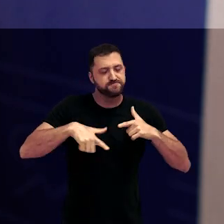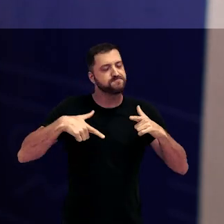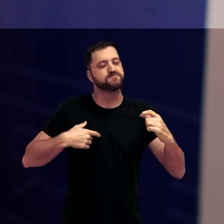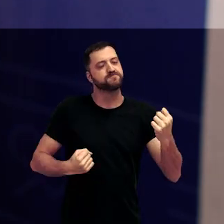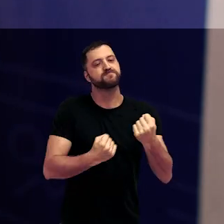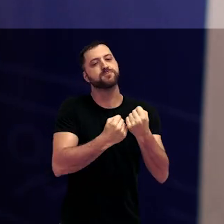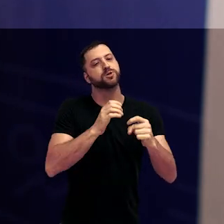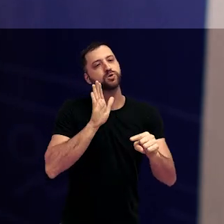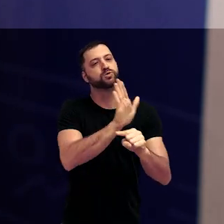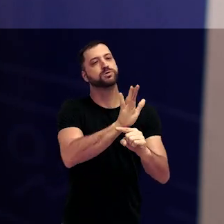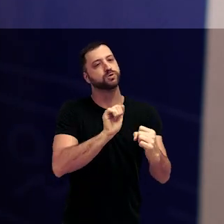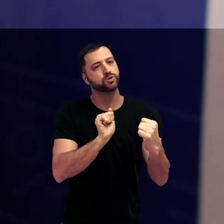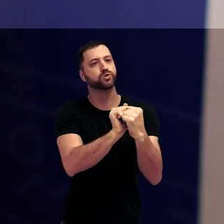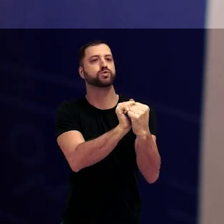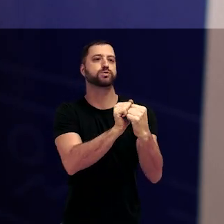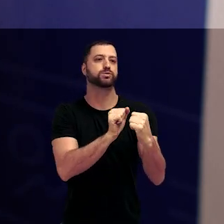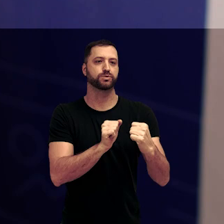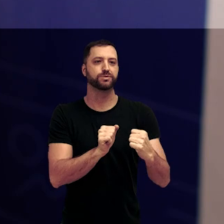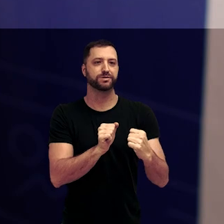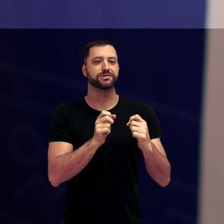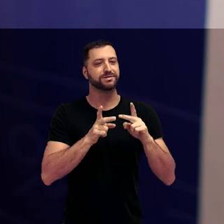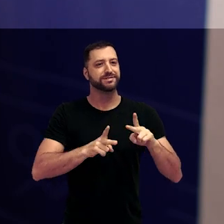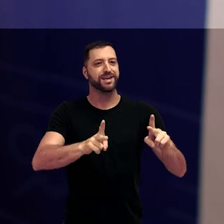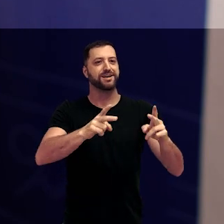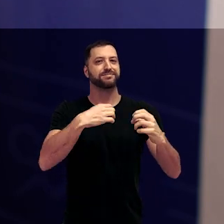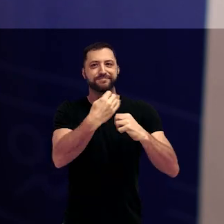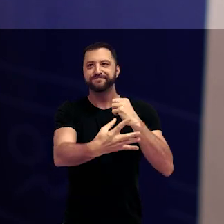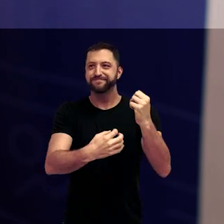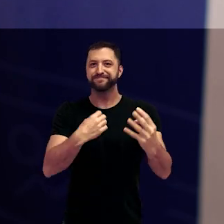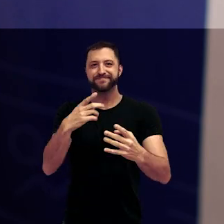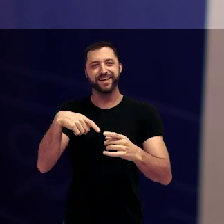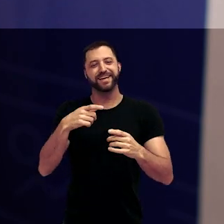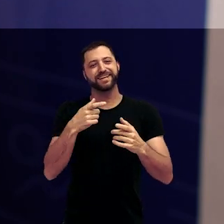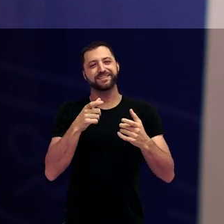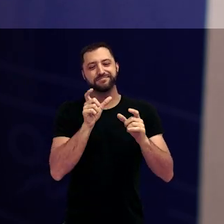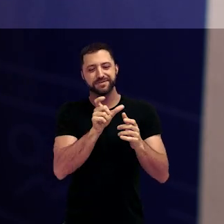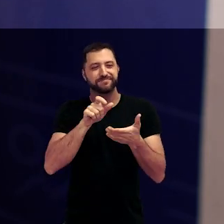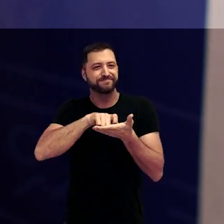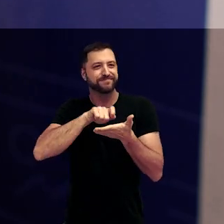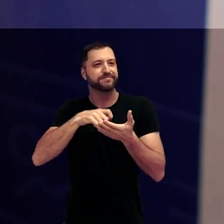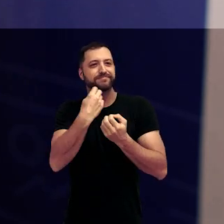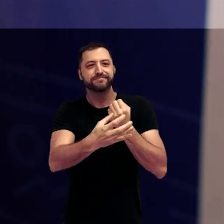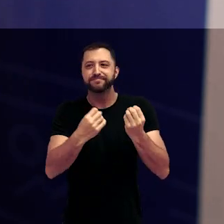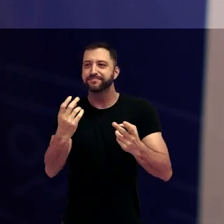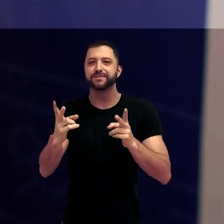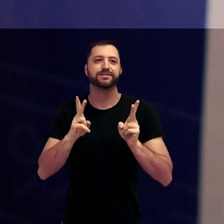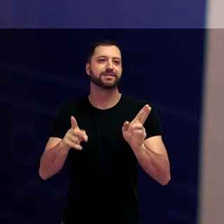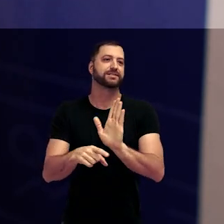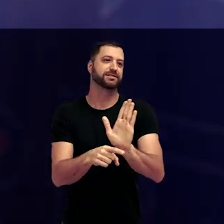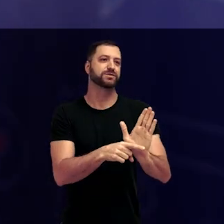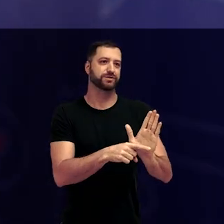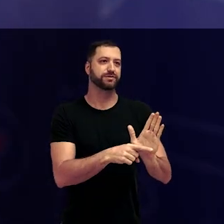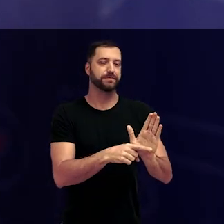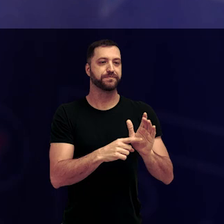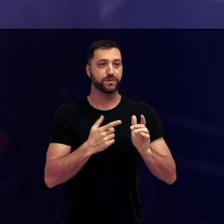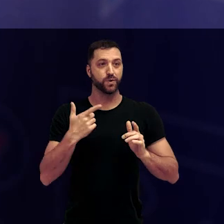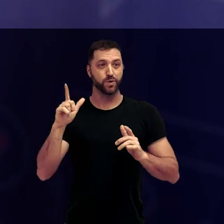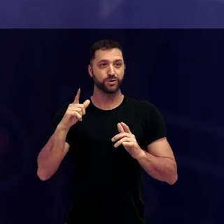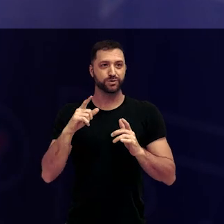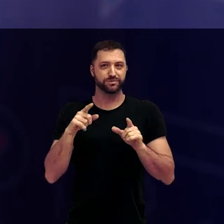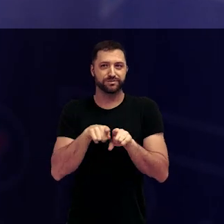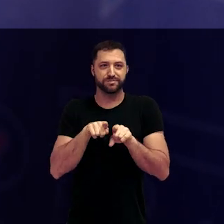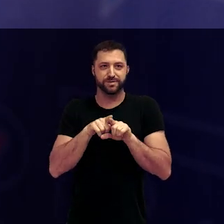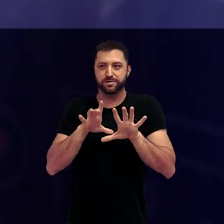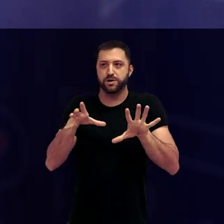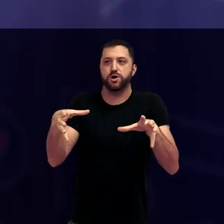vai passar por isso tudo sozinha, conte conosco. Então, a mensagem que a gente entrega do Banco de Lenços é essa. Temos outros